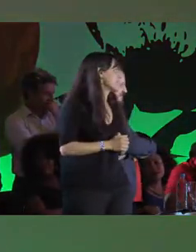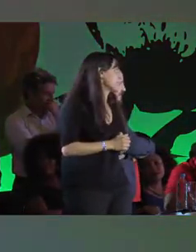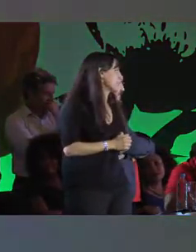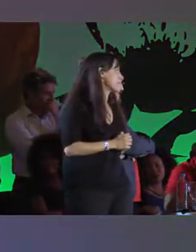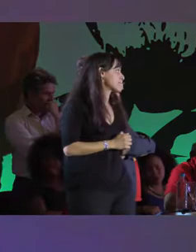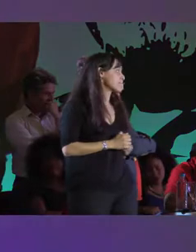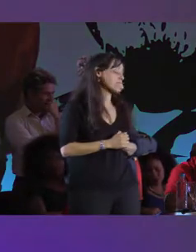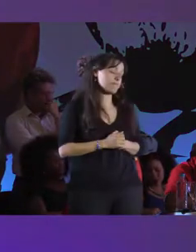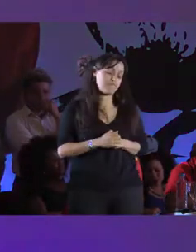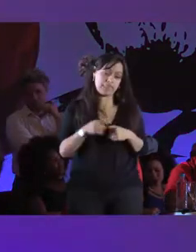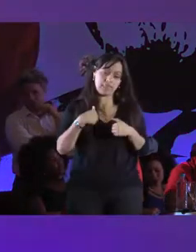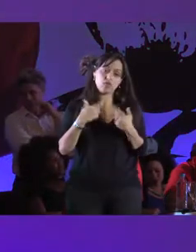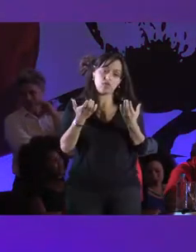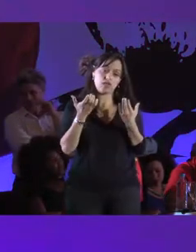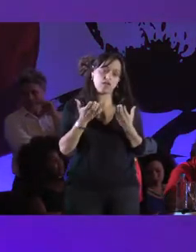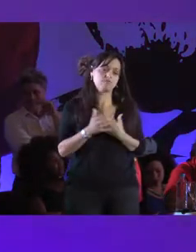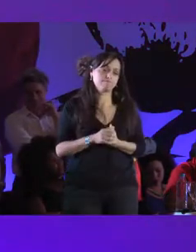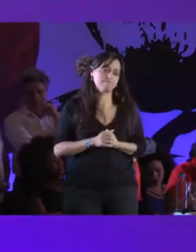Então, eu queria dizer para vocês